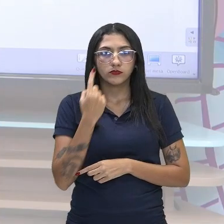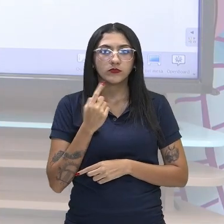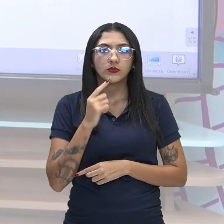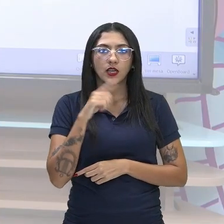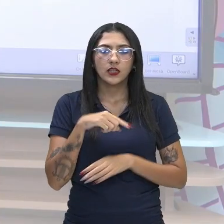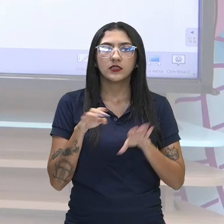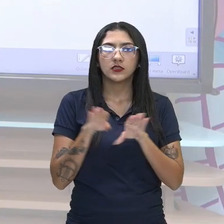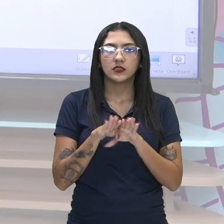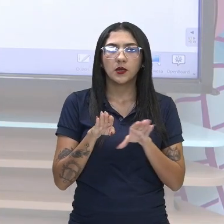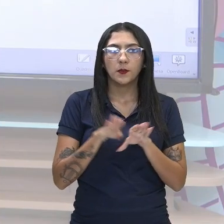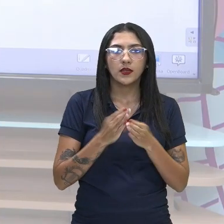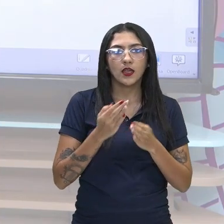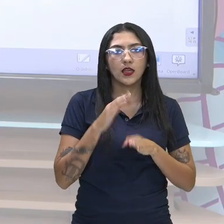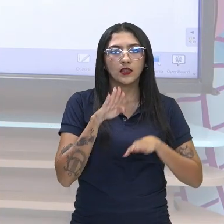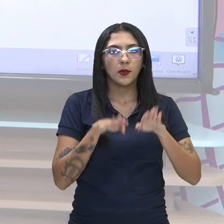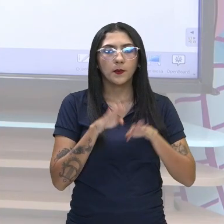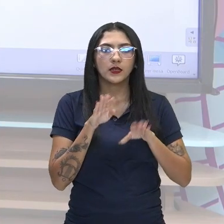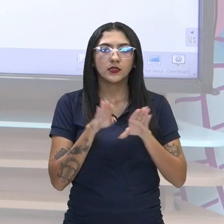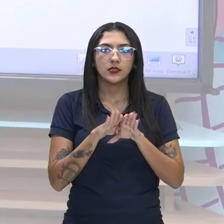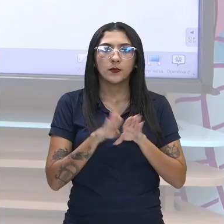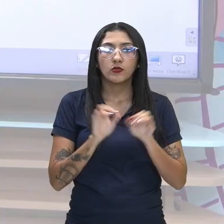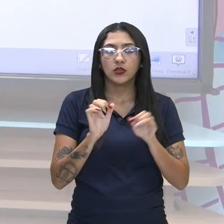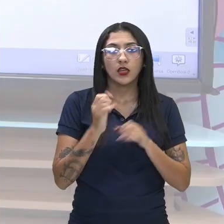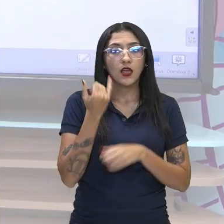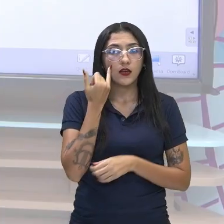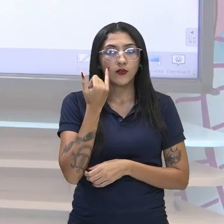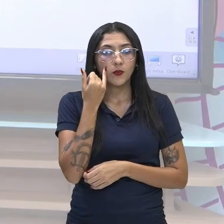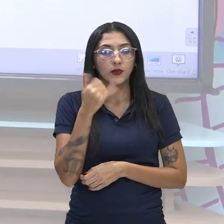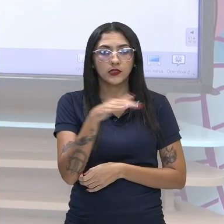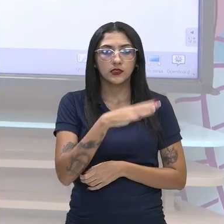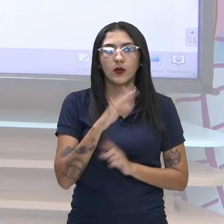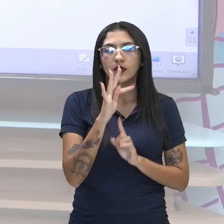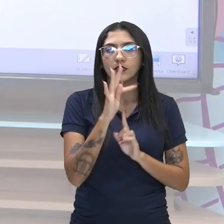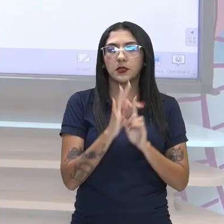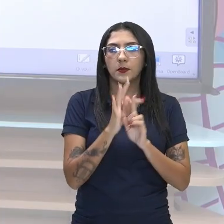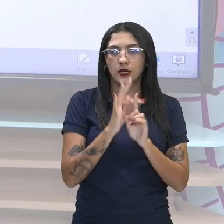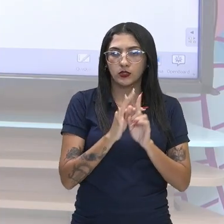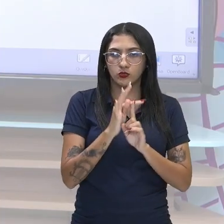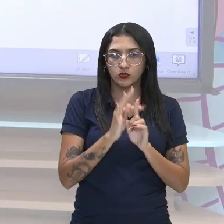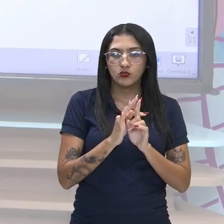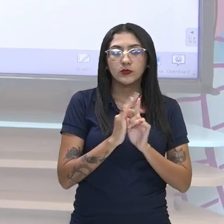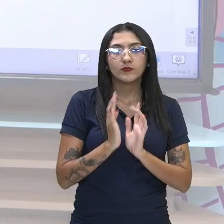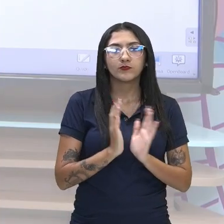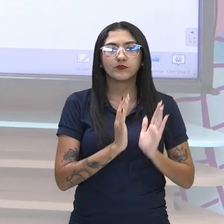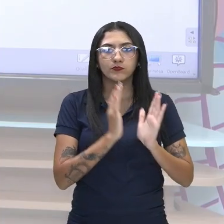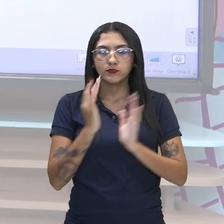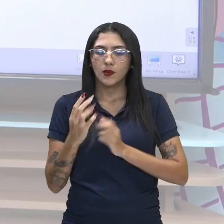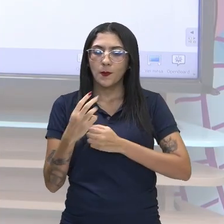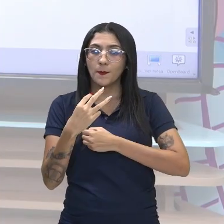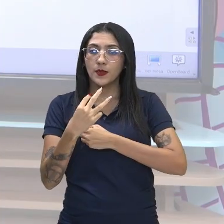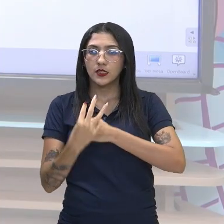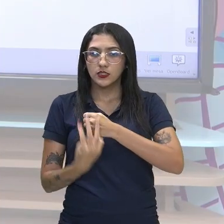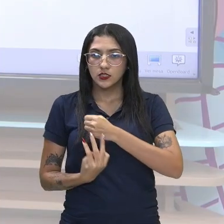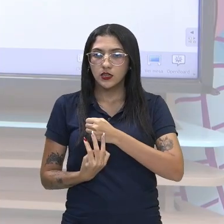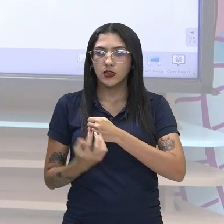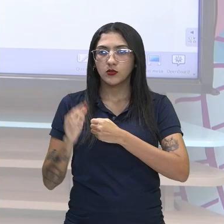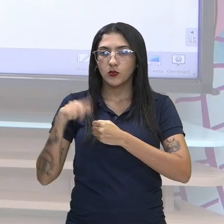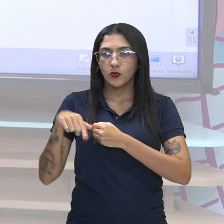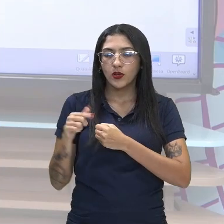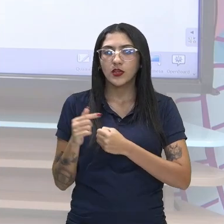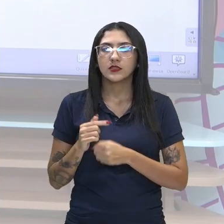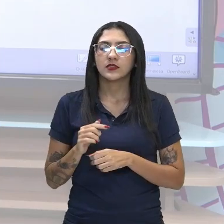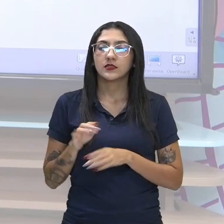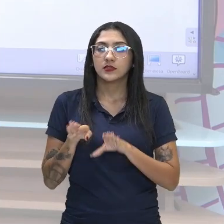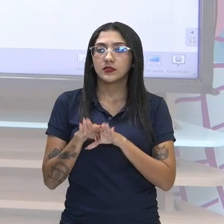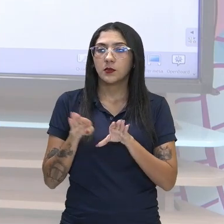vão definir ali para mim as zonas climáticas da Terra. Já os meridianos, eu tenho essa distância em grau, que